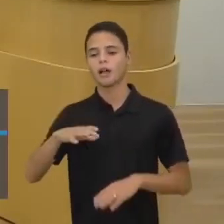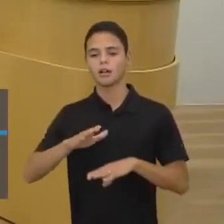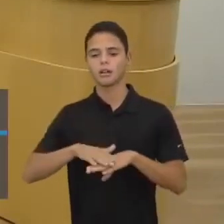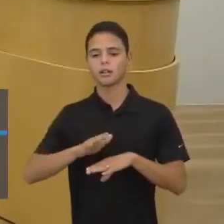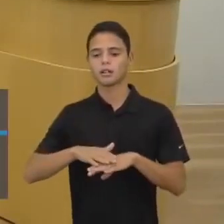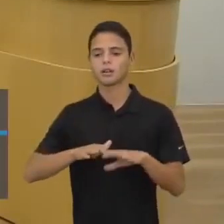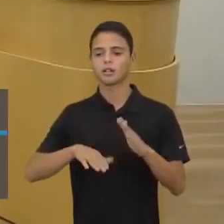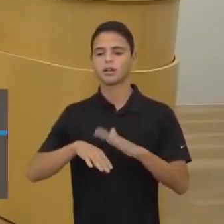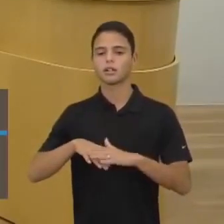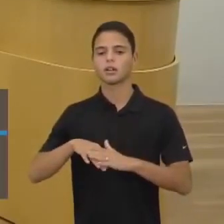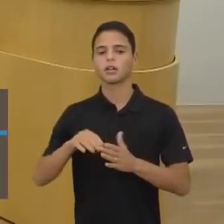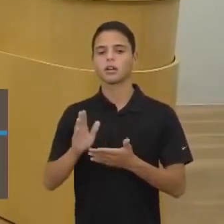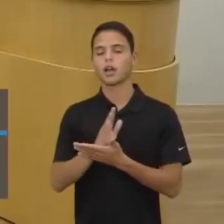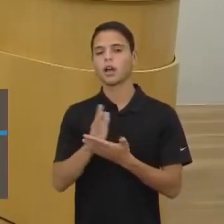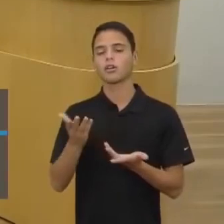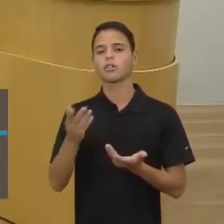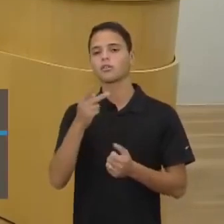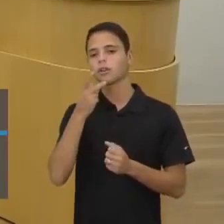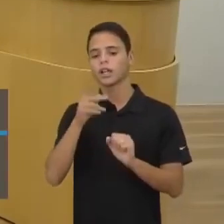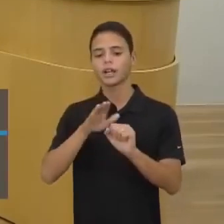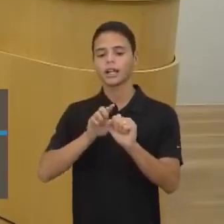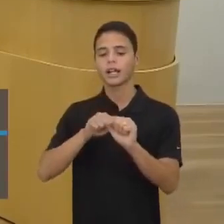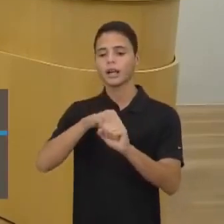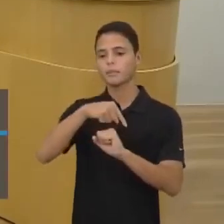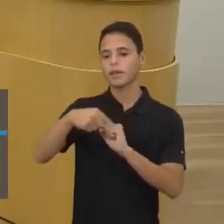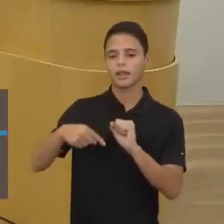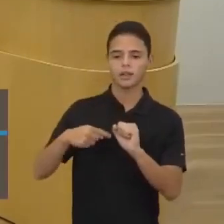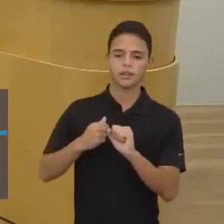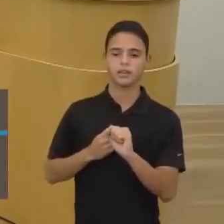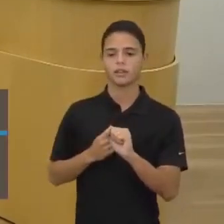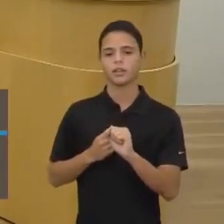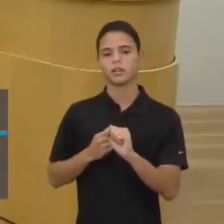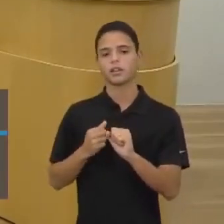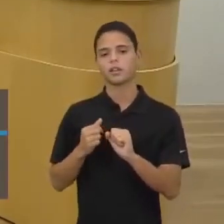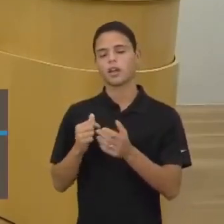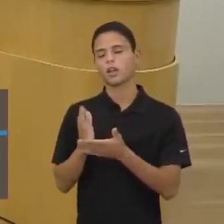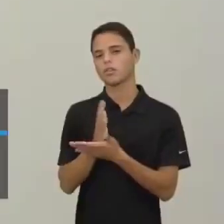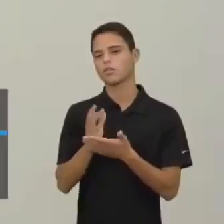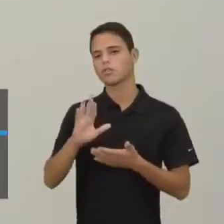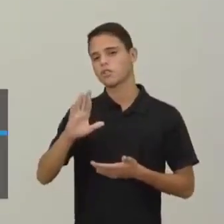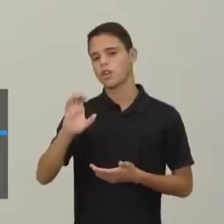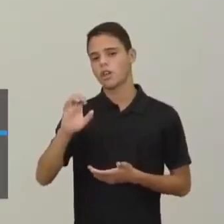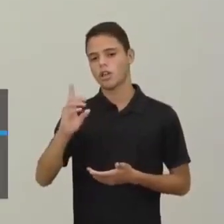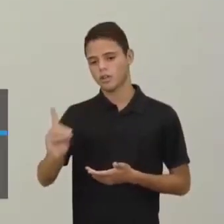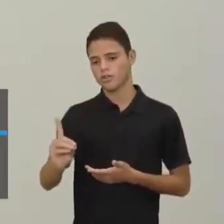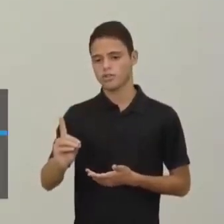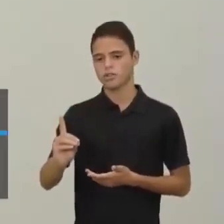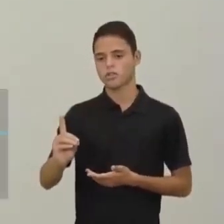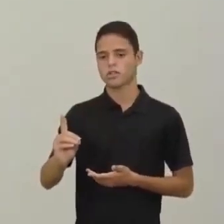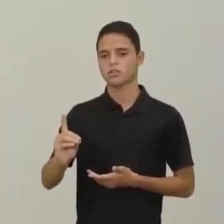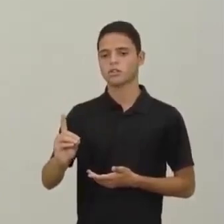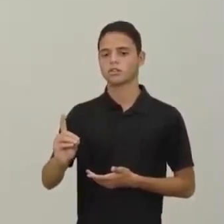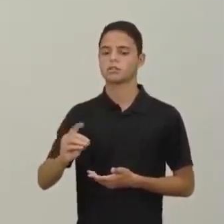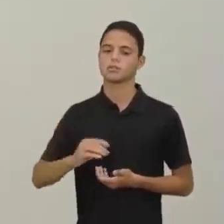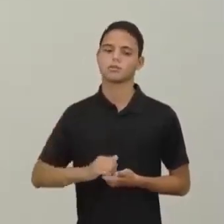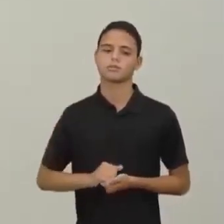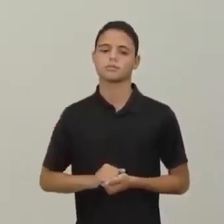de cabeça, e algumas pessoas chamam de headstock, mas a gente está no Brasil, vamos falar mão ou cabeça.